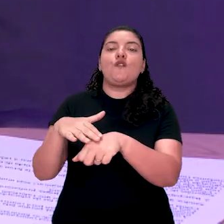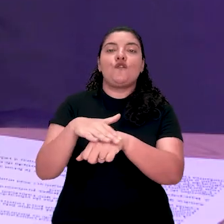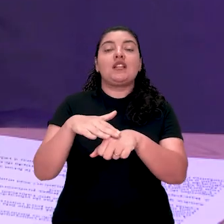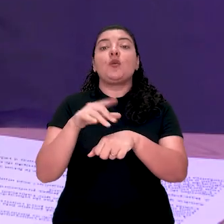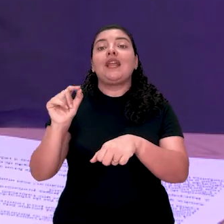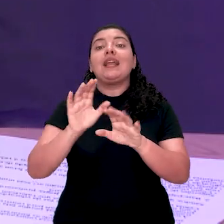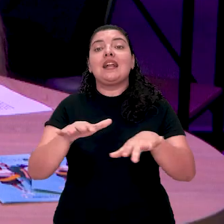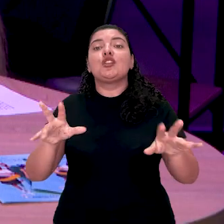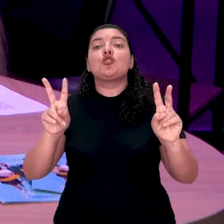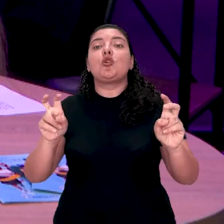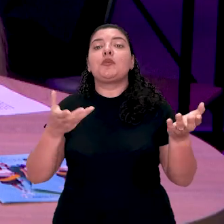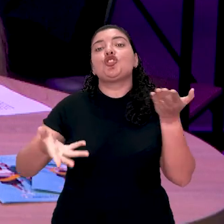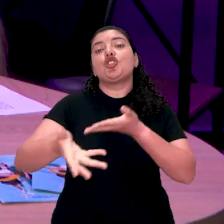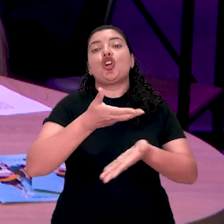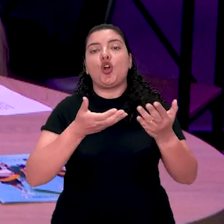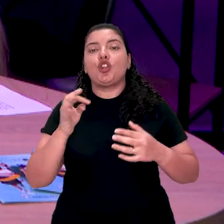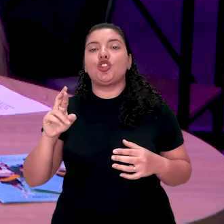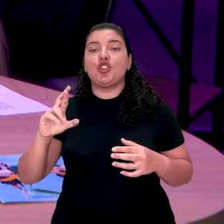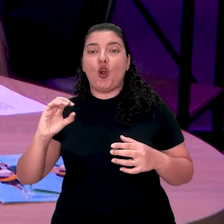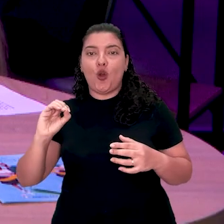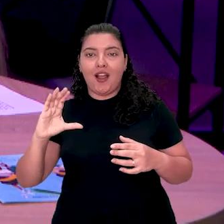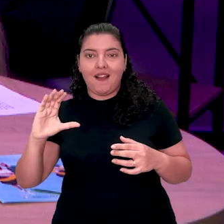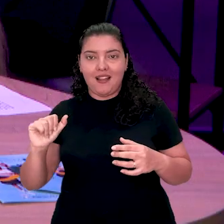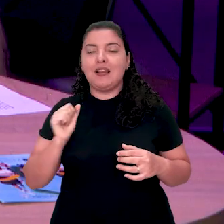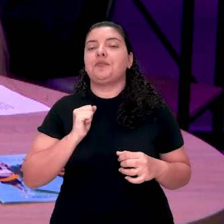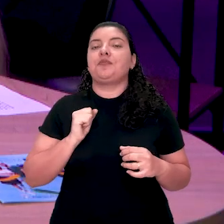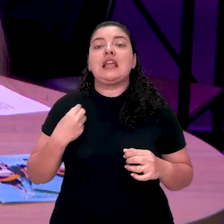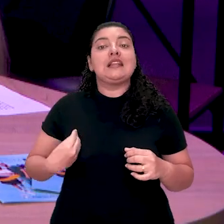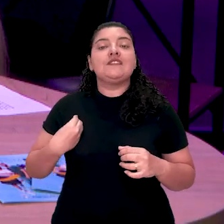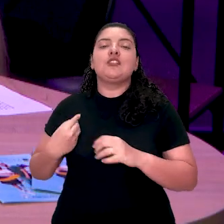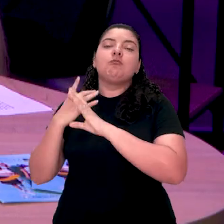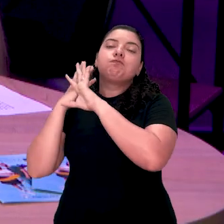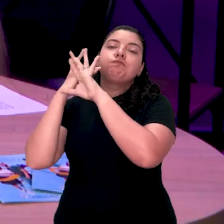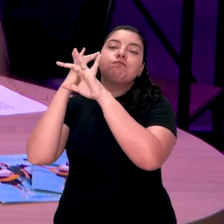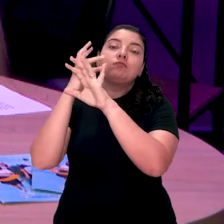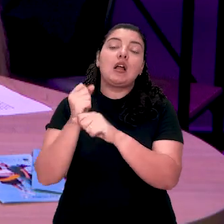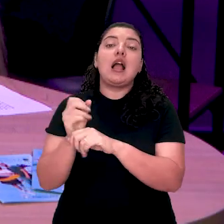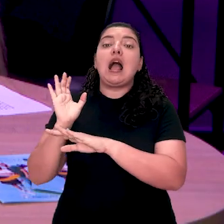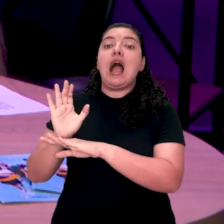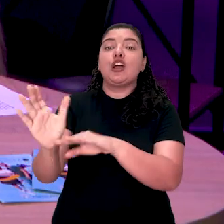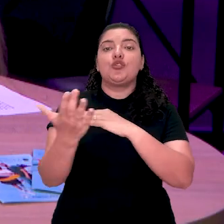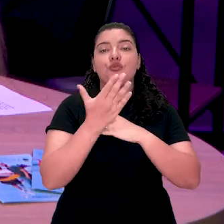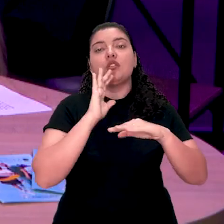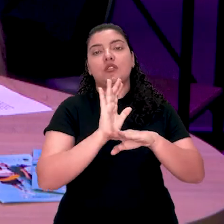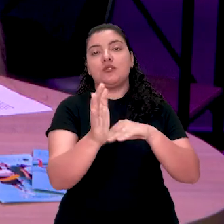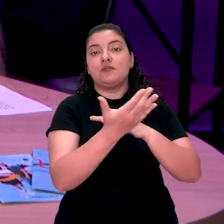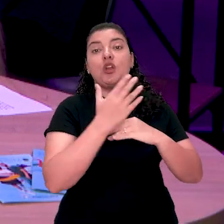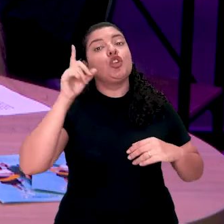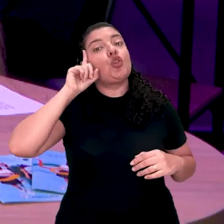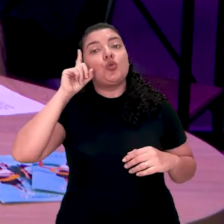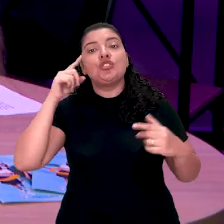troca. Porque eu falo assim, a gente, a vida inteira, a gente ajuda e é ajudado. No dia a